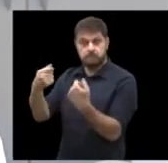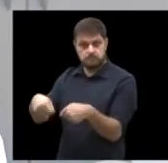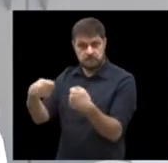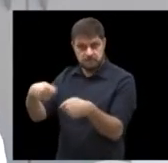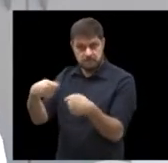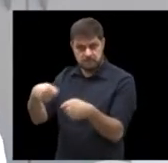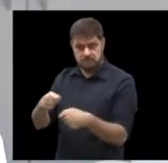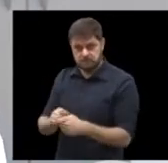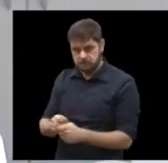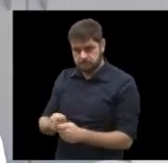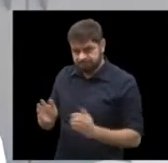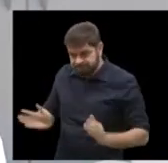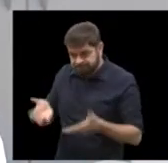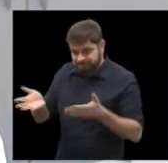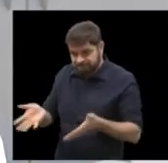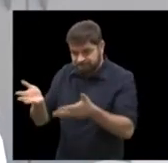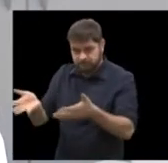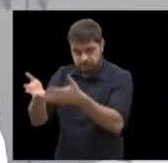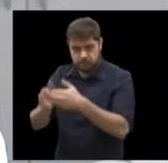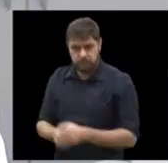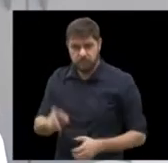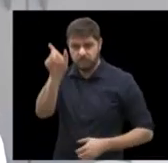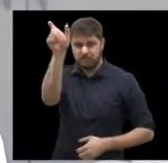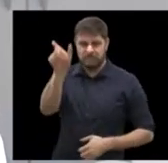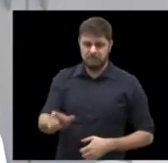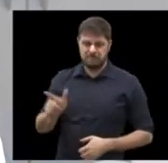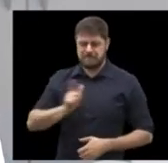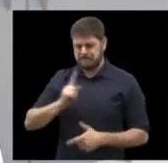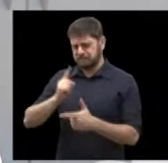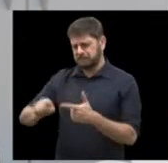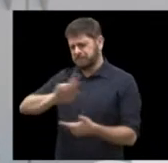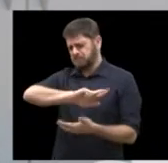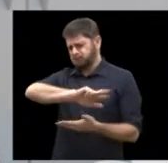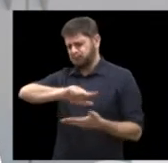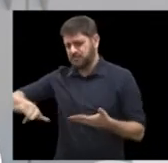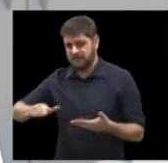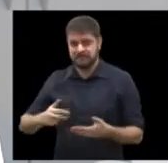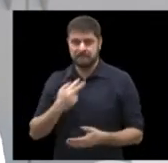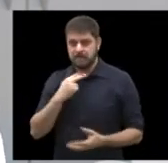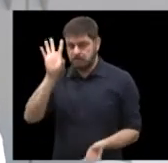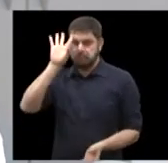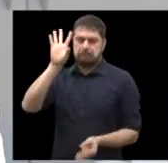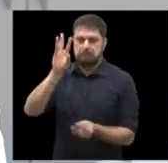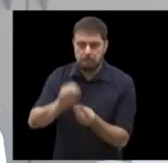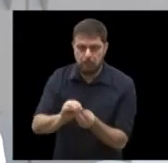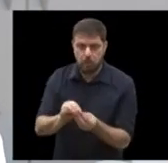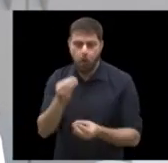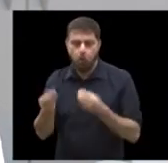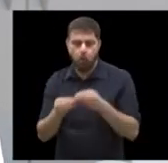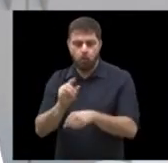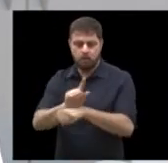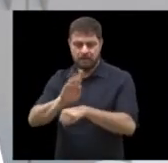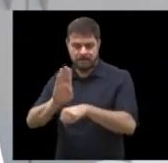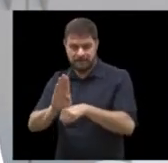apresenta. As necessidades deles são diversas, então a gente não consegue falar para vocês que o Guillain-Barré ele dá um ou outro tipo